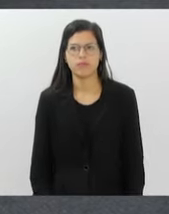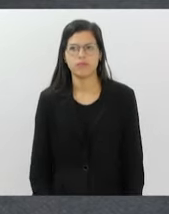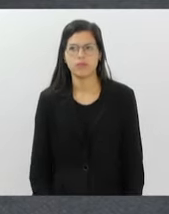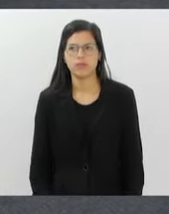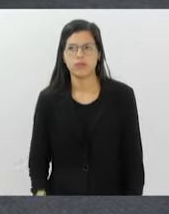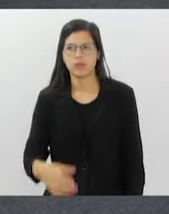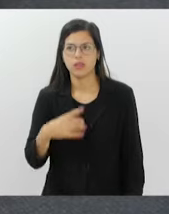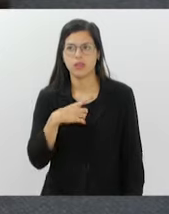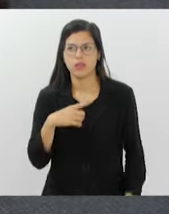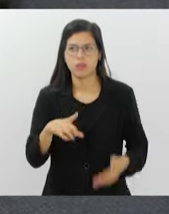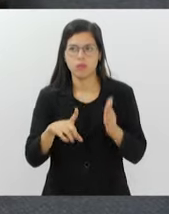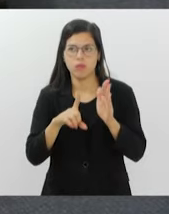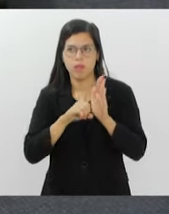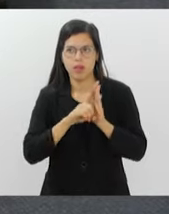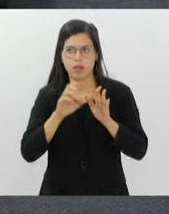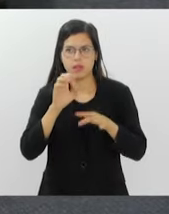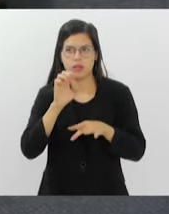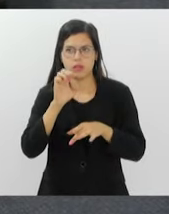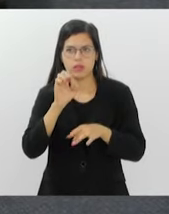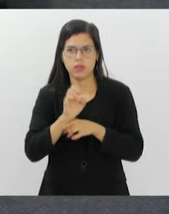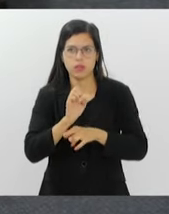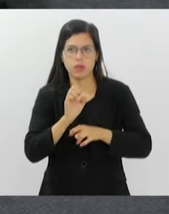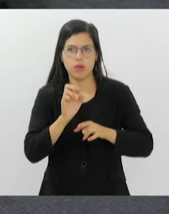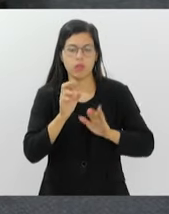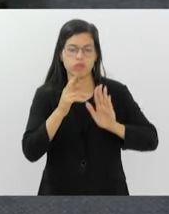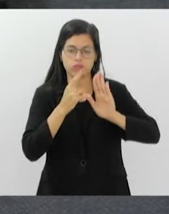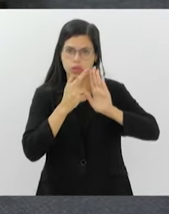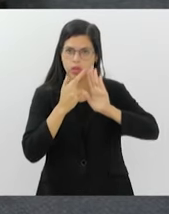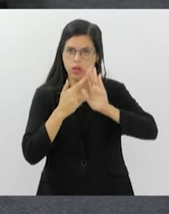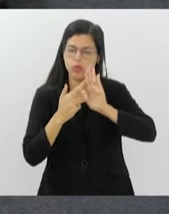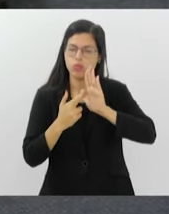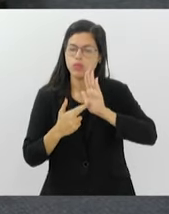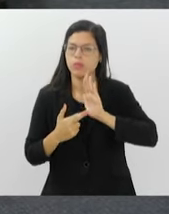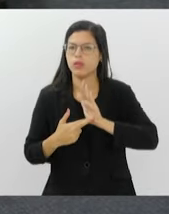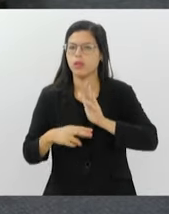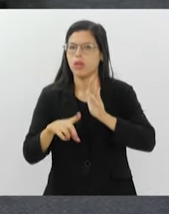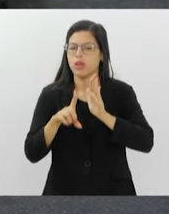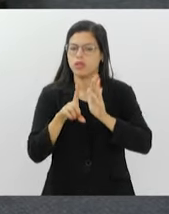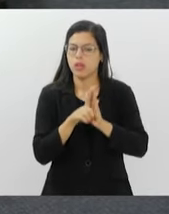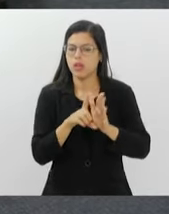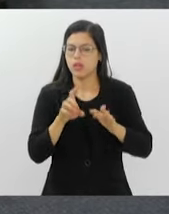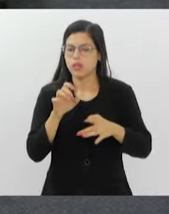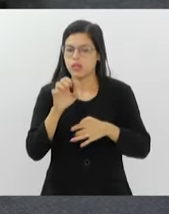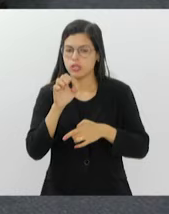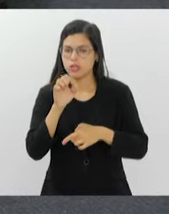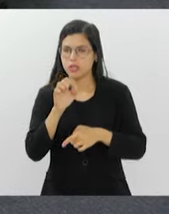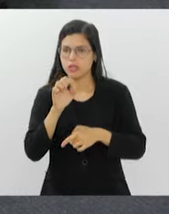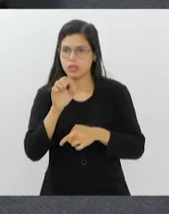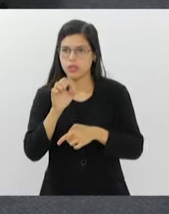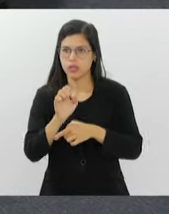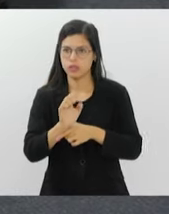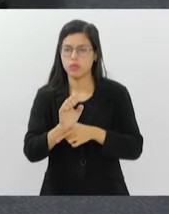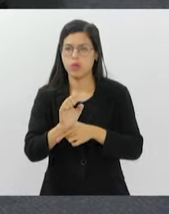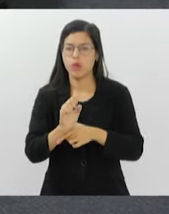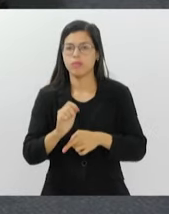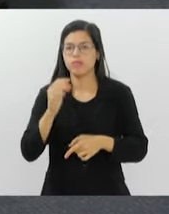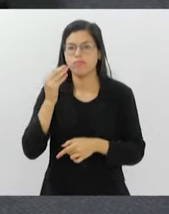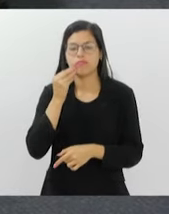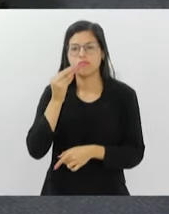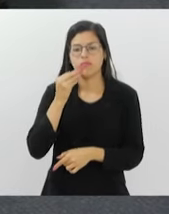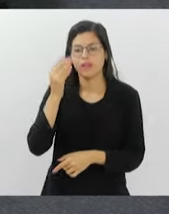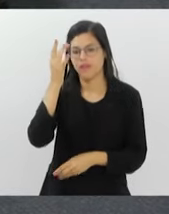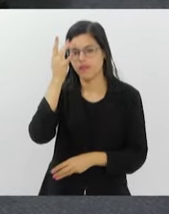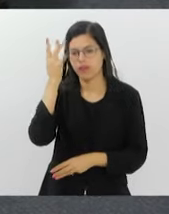estadual que regulamentou essa lei federal que no fundo é para desburocratizar facilitar a vida de várias